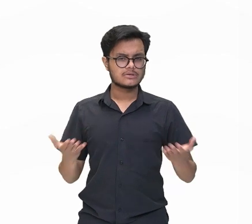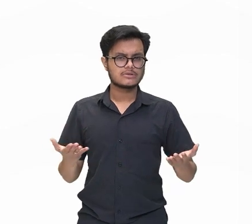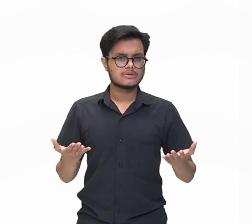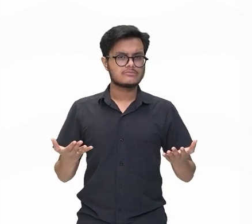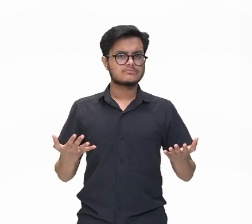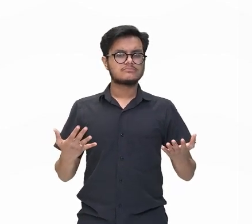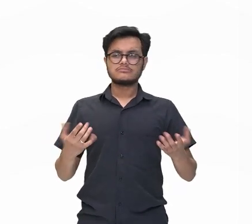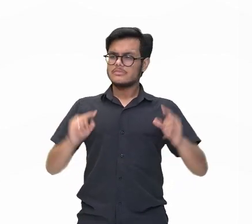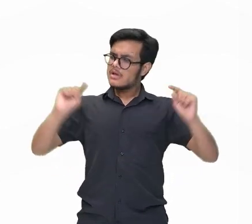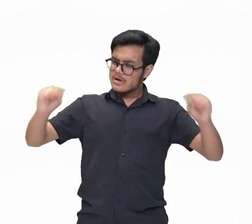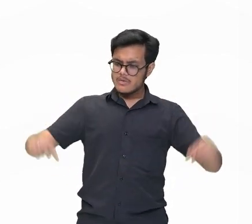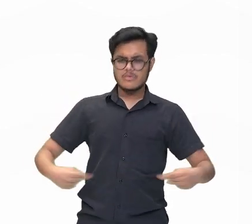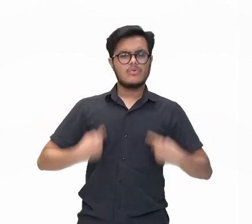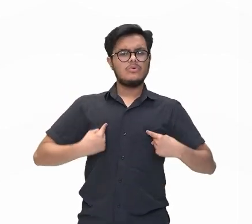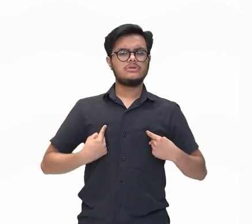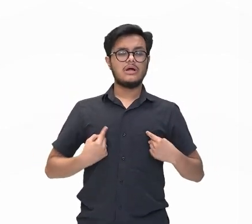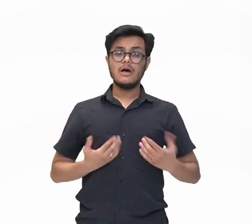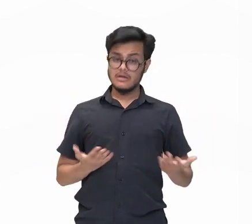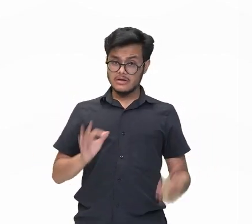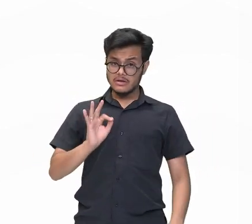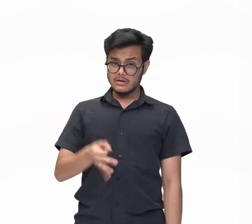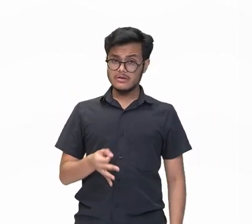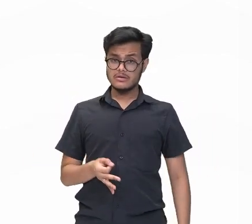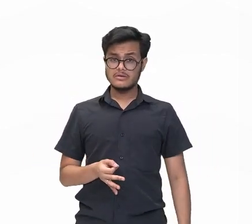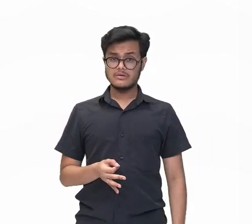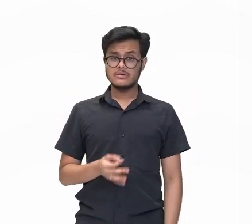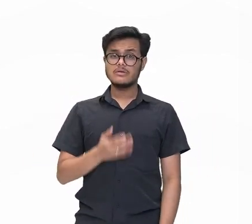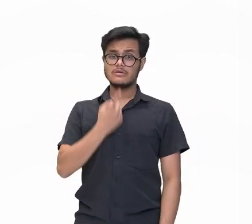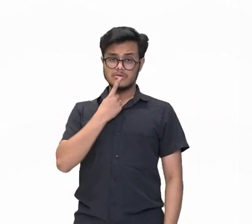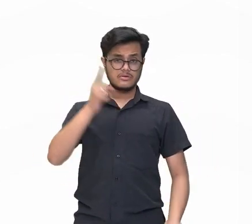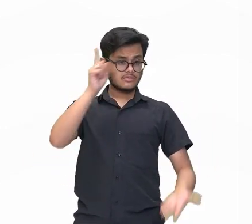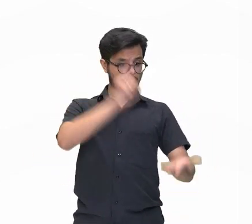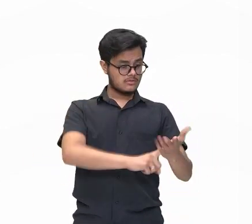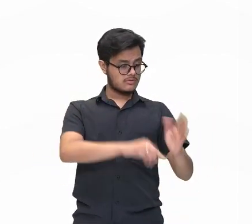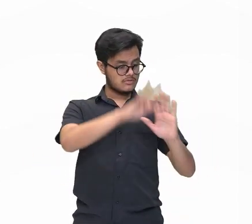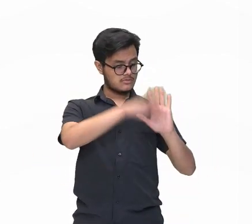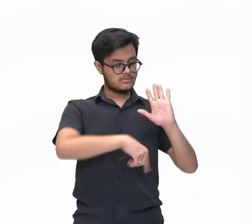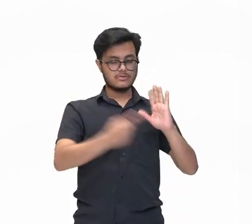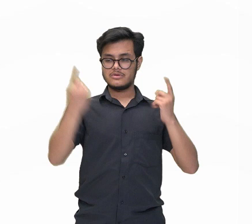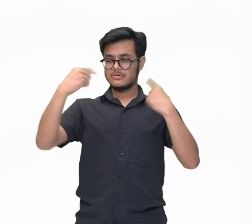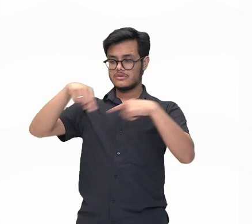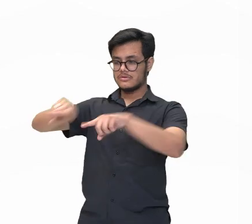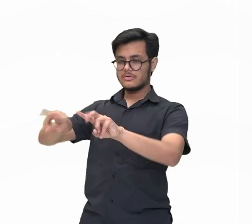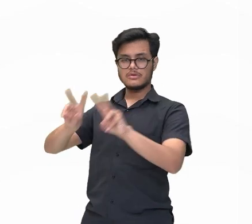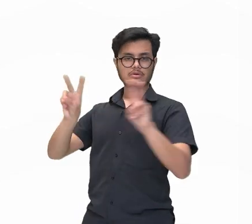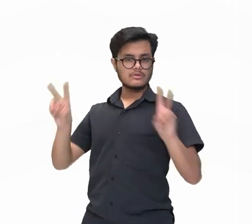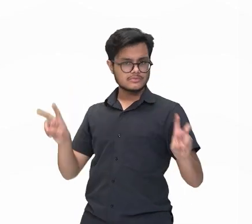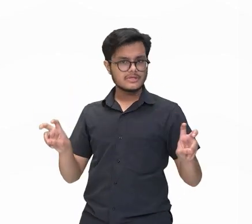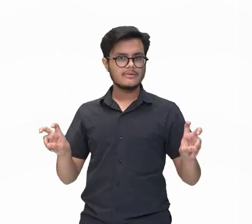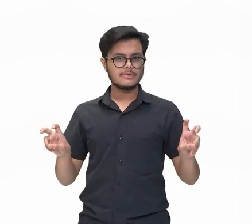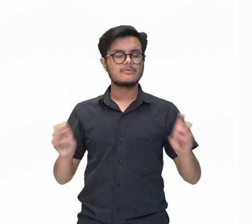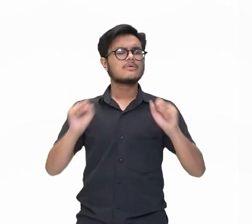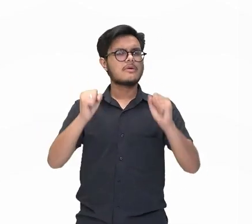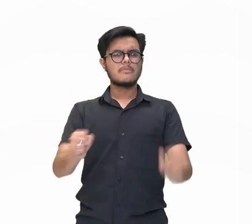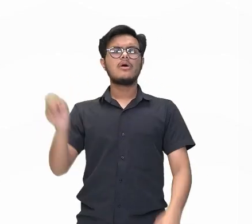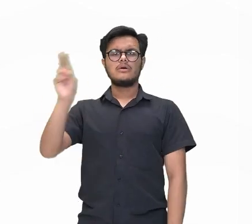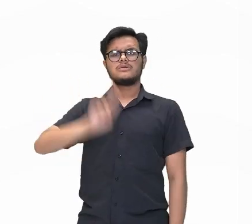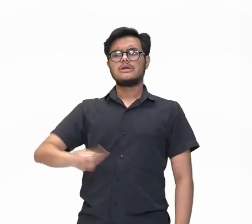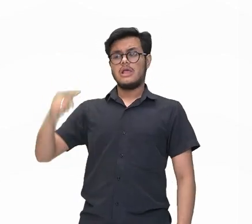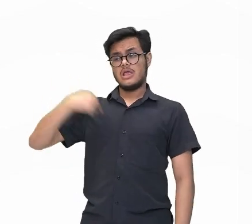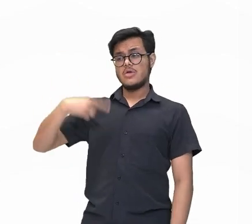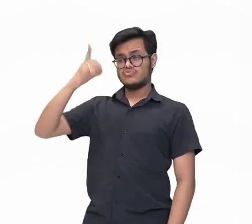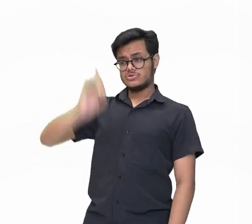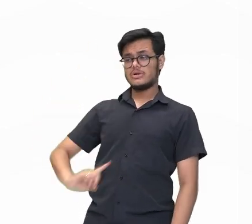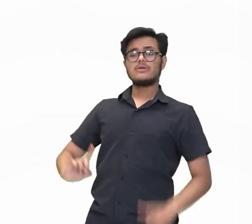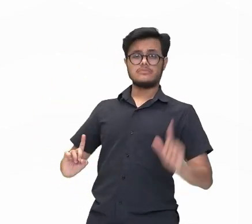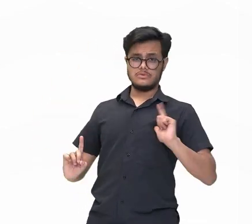sente lesado de alguma forma, de alguma maneira, você tem aí, então, essa maneira, né, de exigir que é